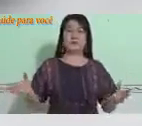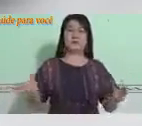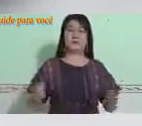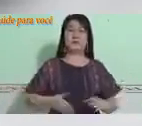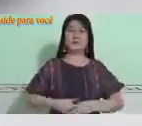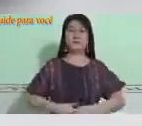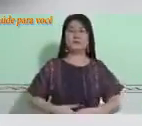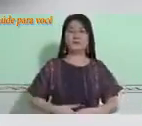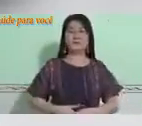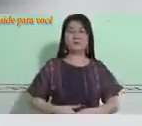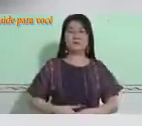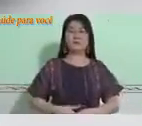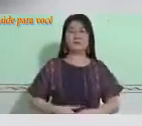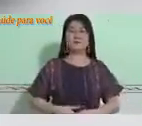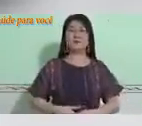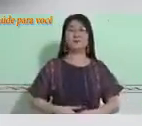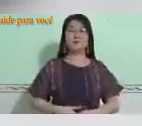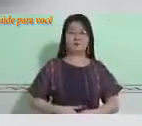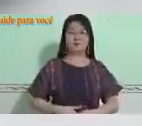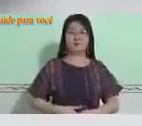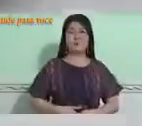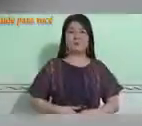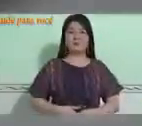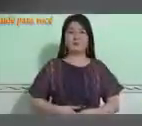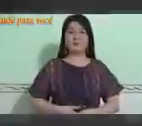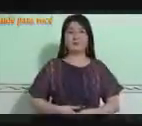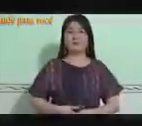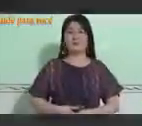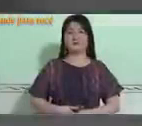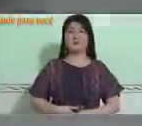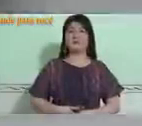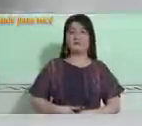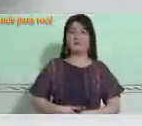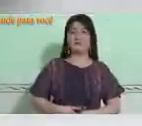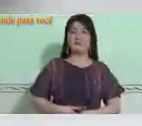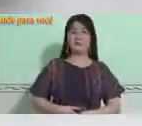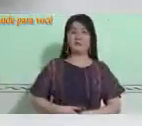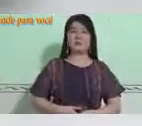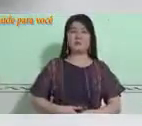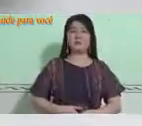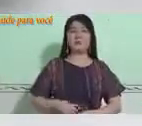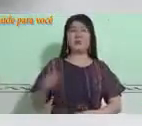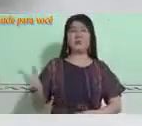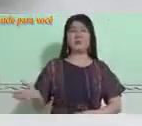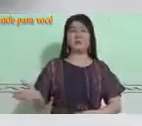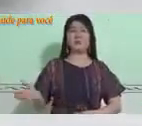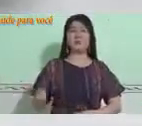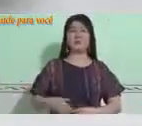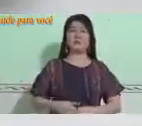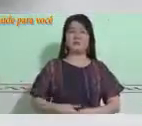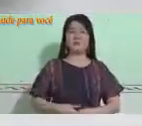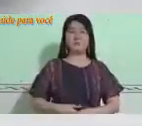3.CETOSS é uma situação caracterizada pela produção de energia a partir da gordura quando não há glicose é suficiente